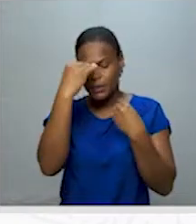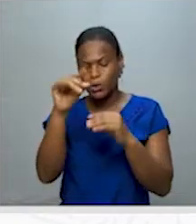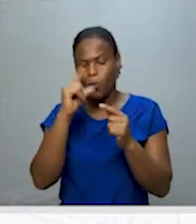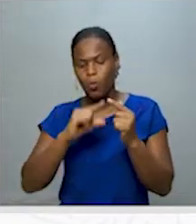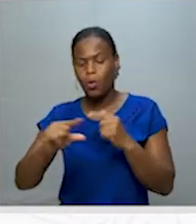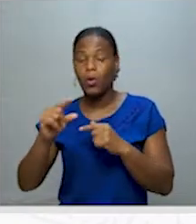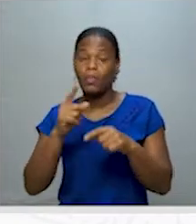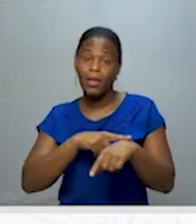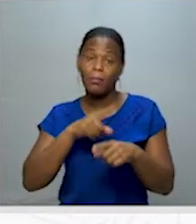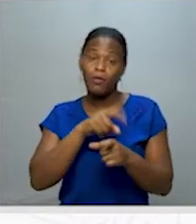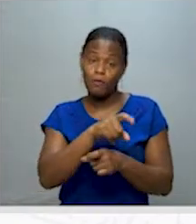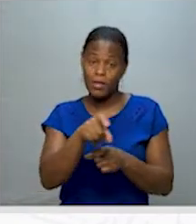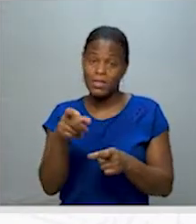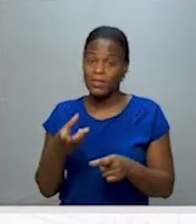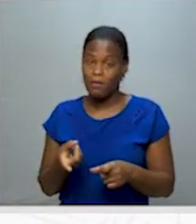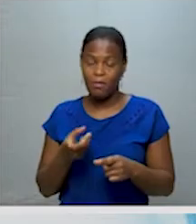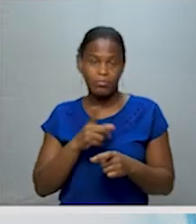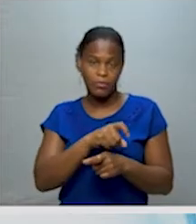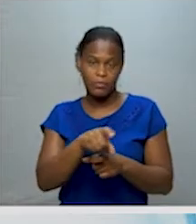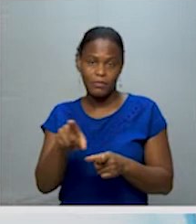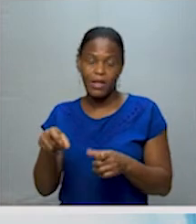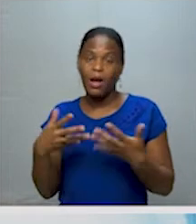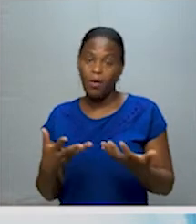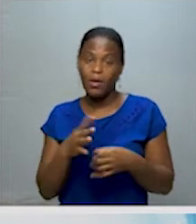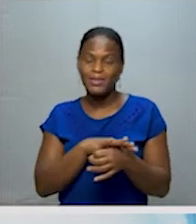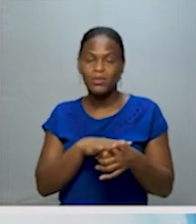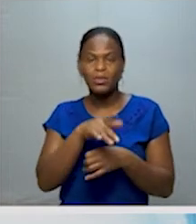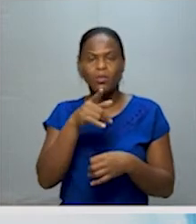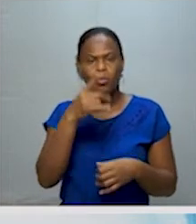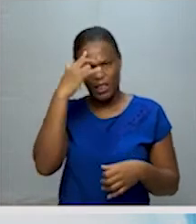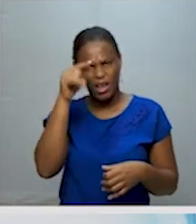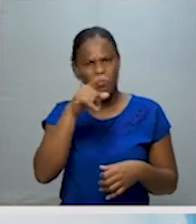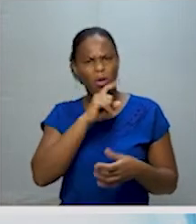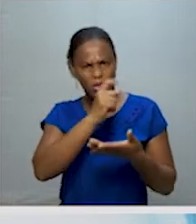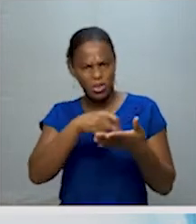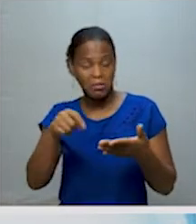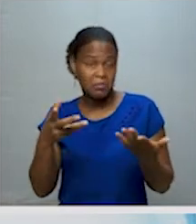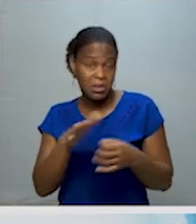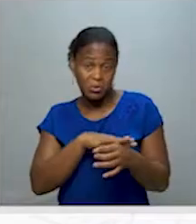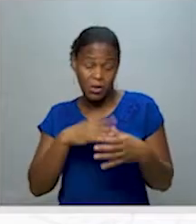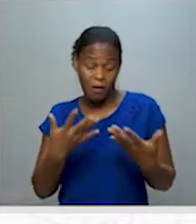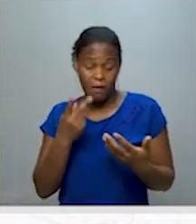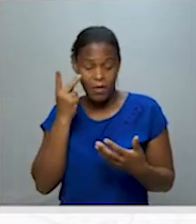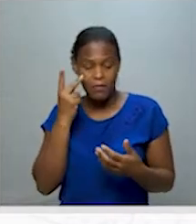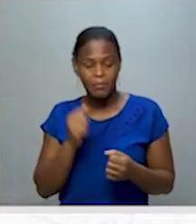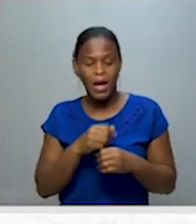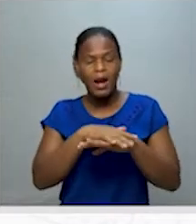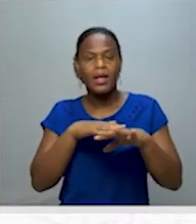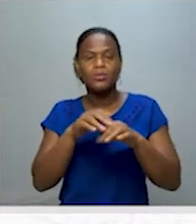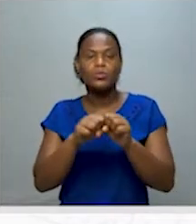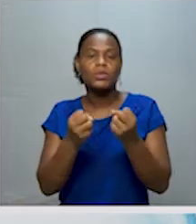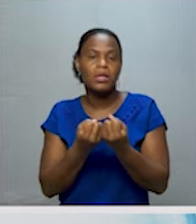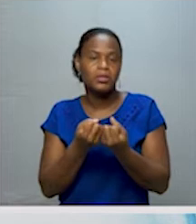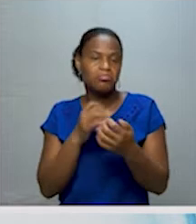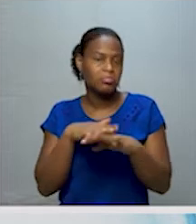ensino à distância no tempo da Covid-19, atualmente esta situação que nós estamos a viver. As redes